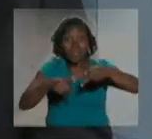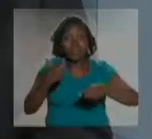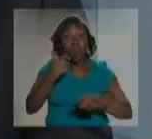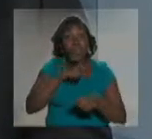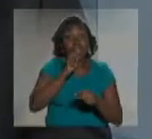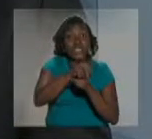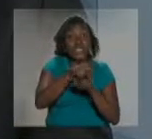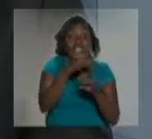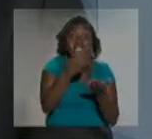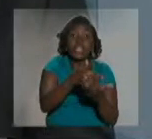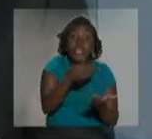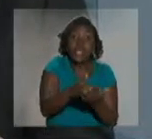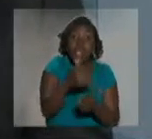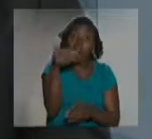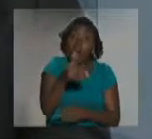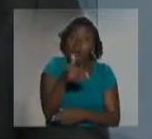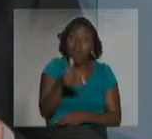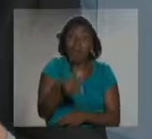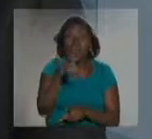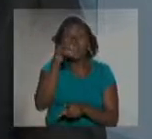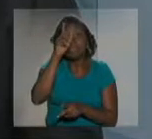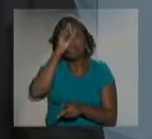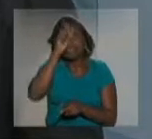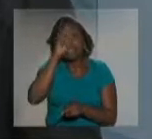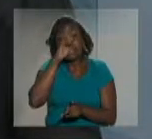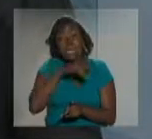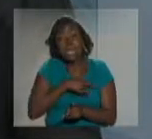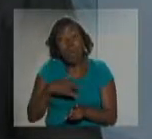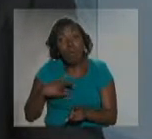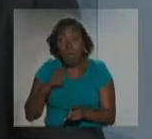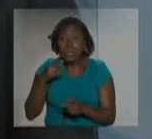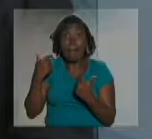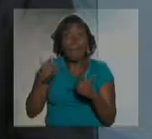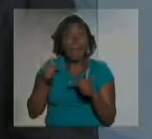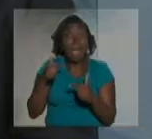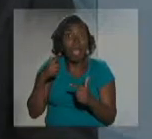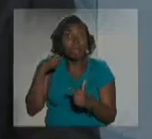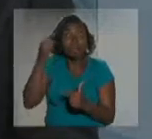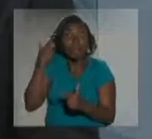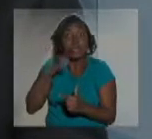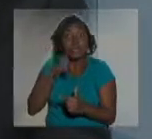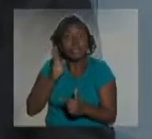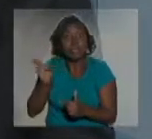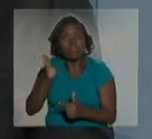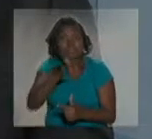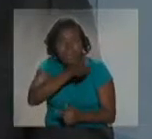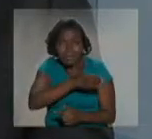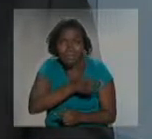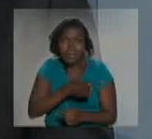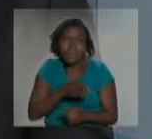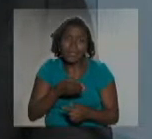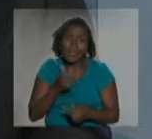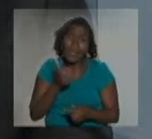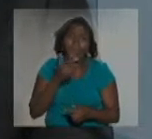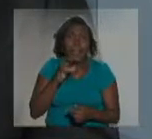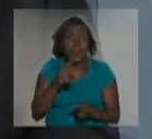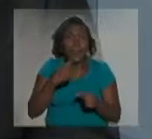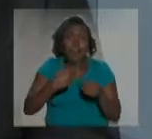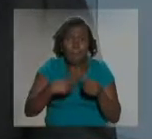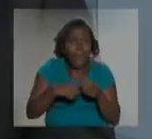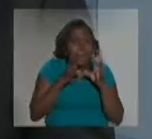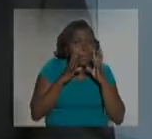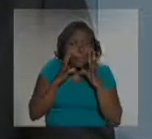escola, um centro de saúde ou até uma oportunidade de trabalho. É óbvio que o planejamento urbano não tem como garantir que o bairro vai atender todas